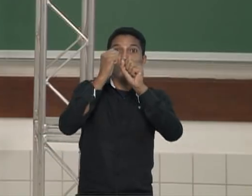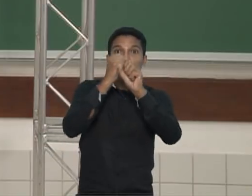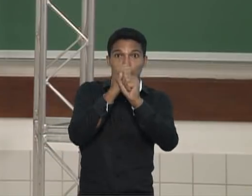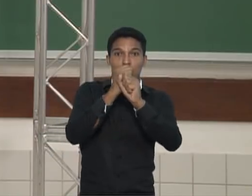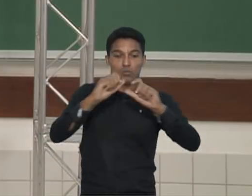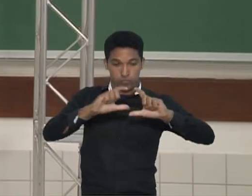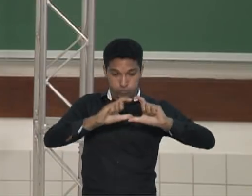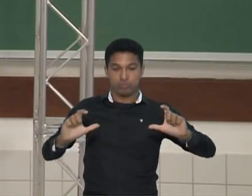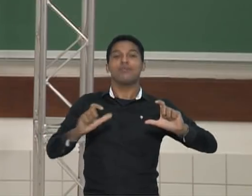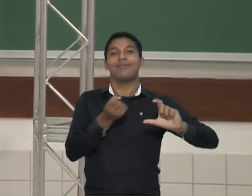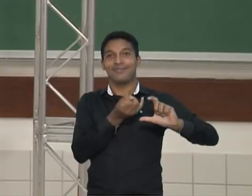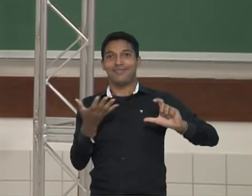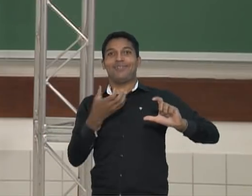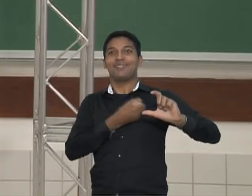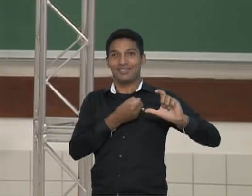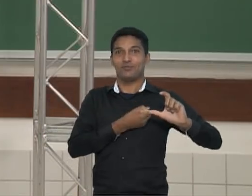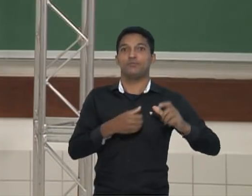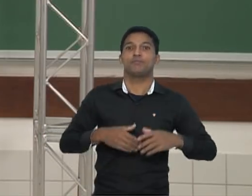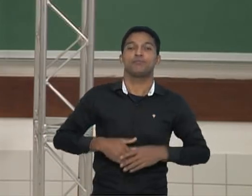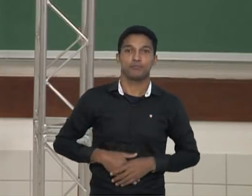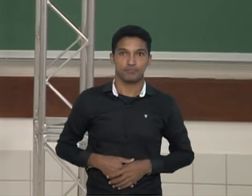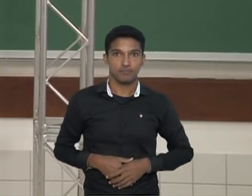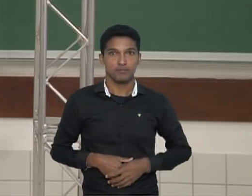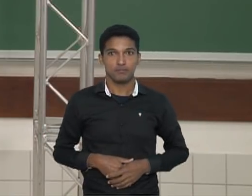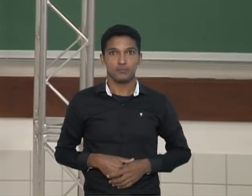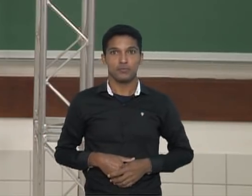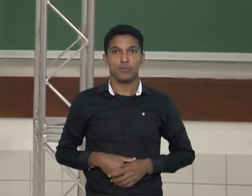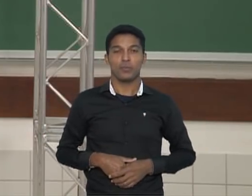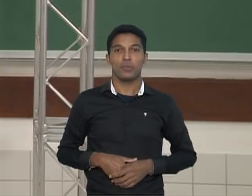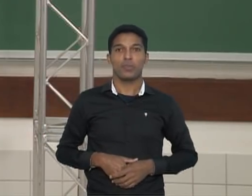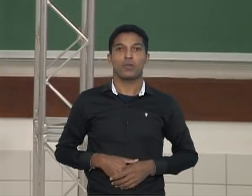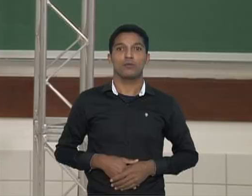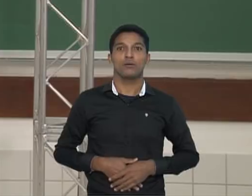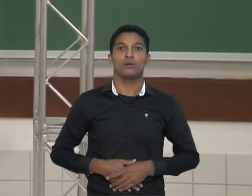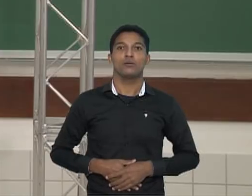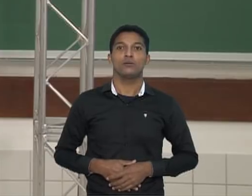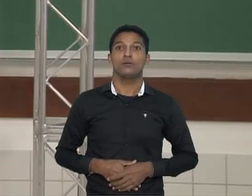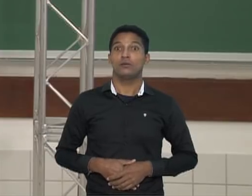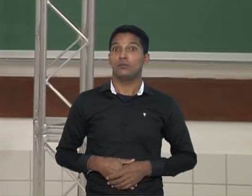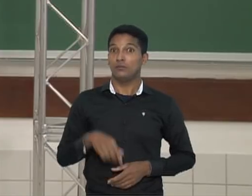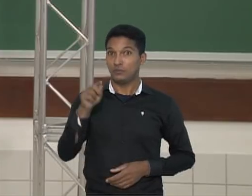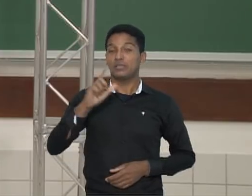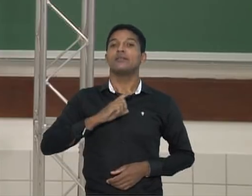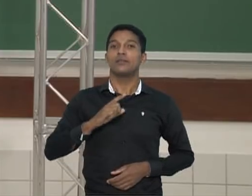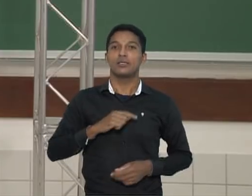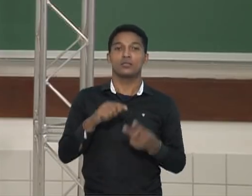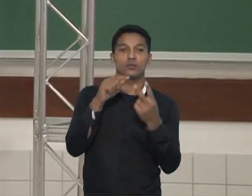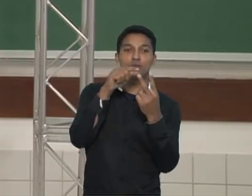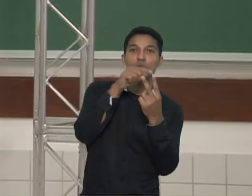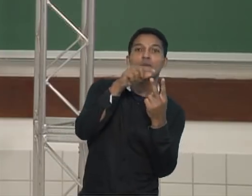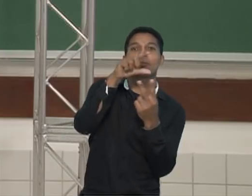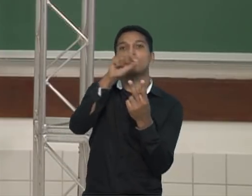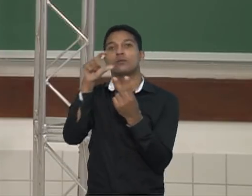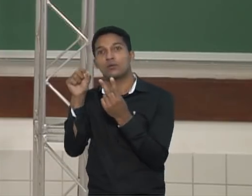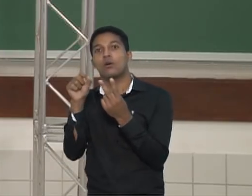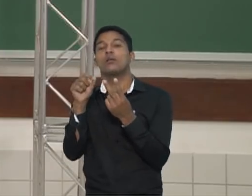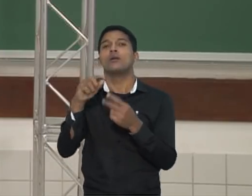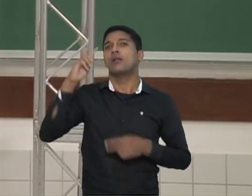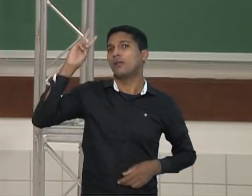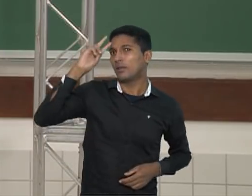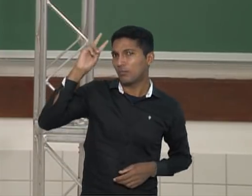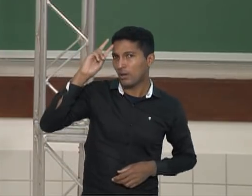produto notável, que é o cubo da soma ou o cubo da diferença. Então, vocês têm essas duas opções. Ou